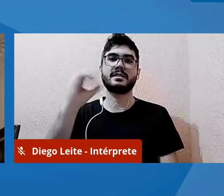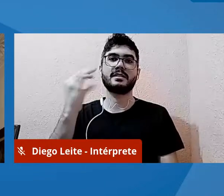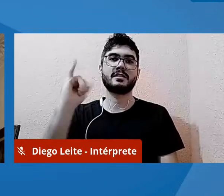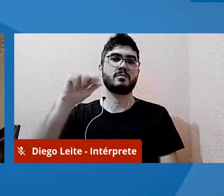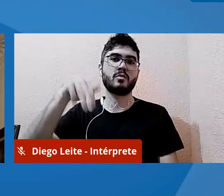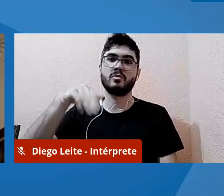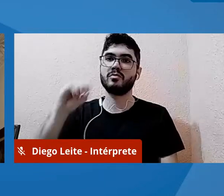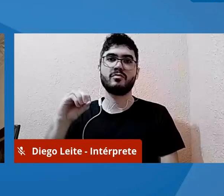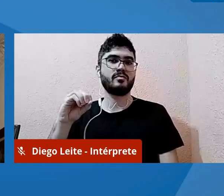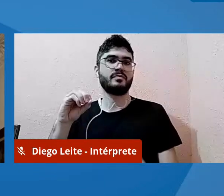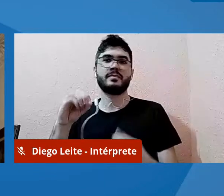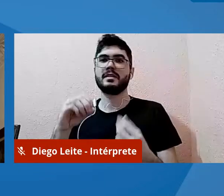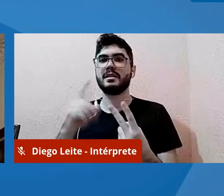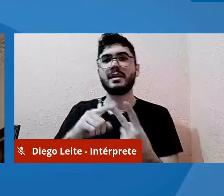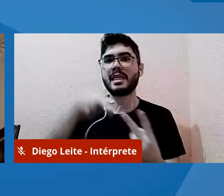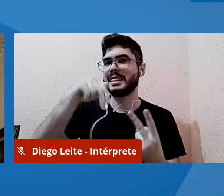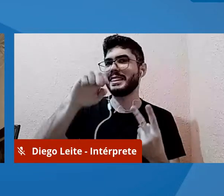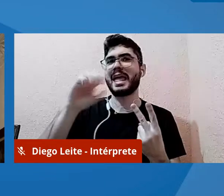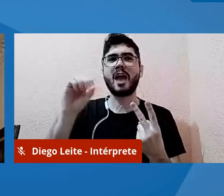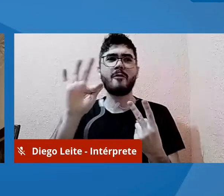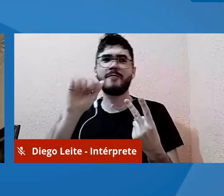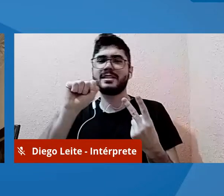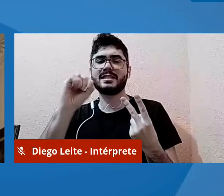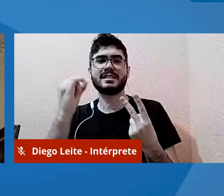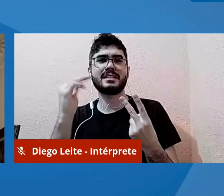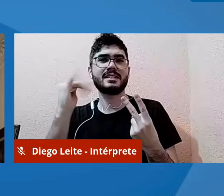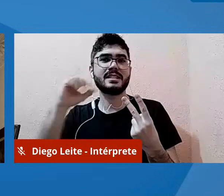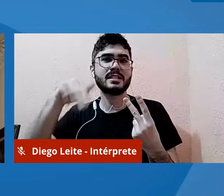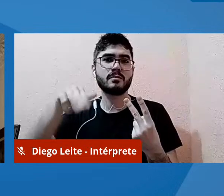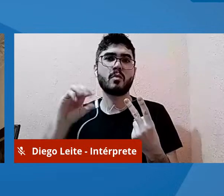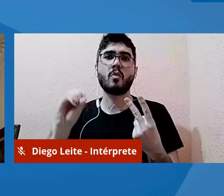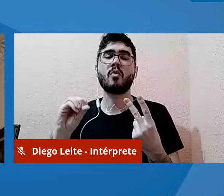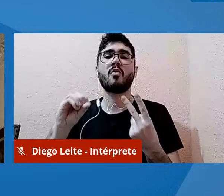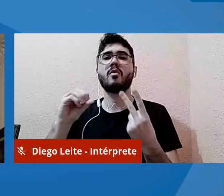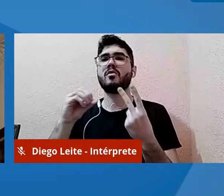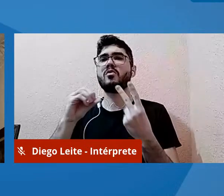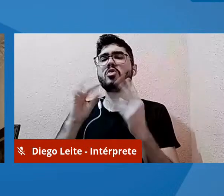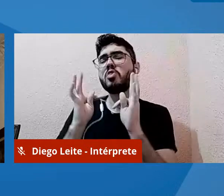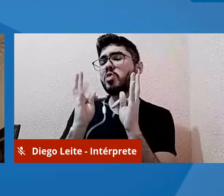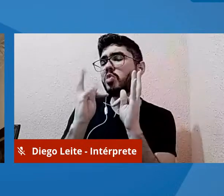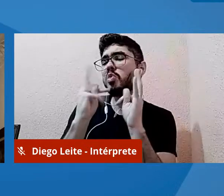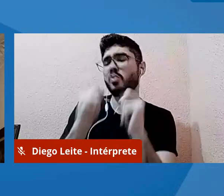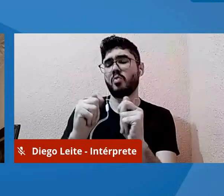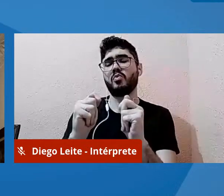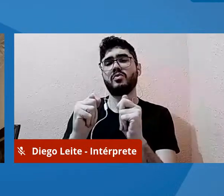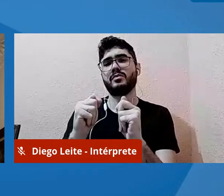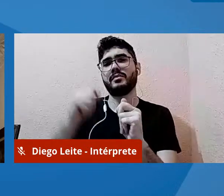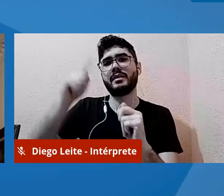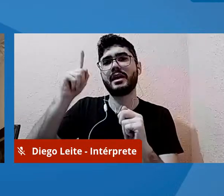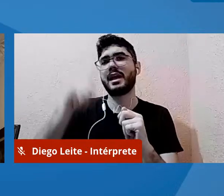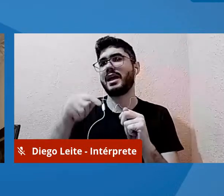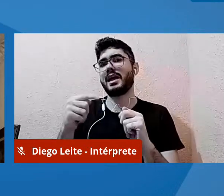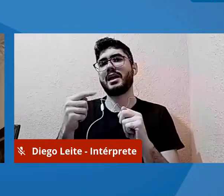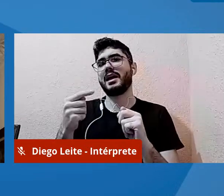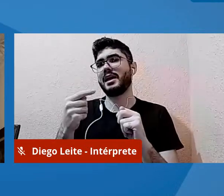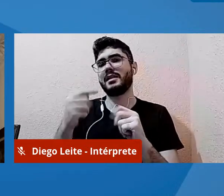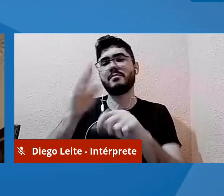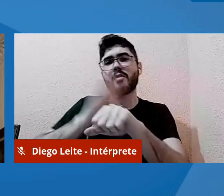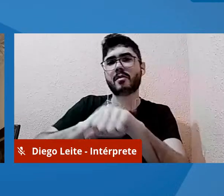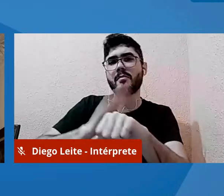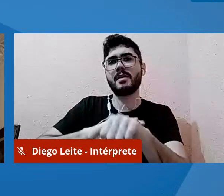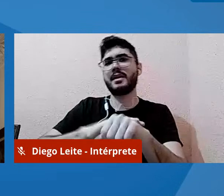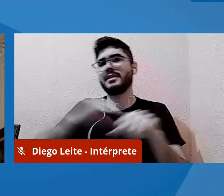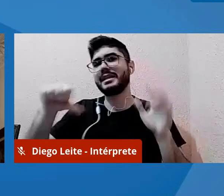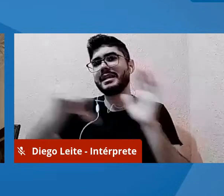o neofascismo, as ditaduras militares, tudo isso são produtos de situações de crise do